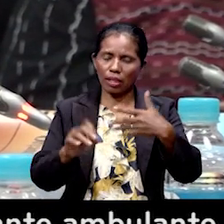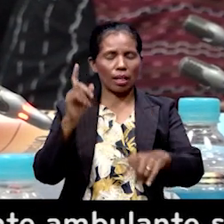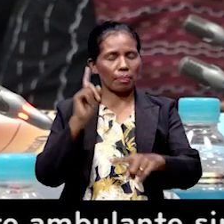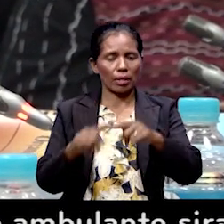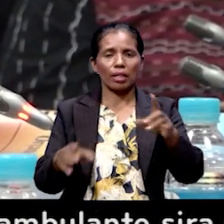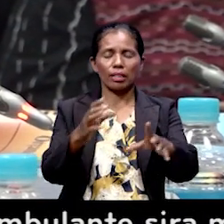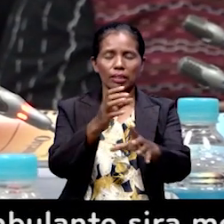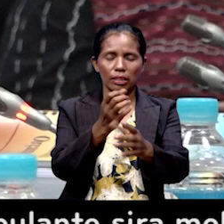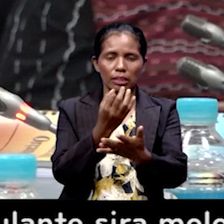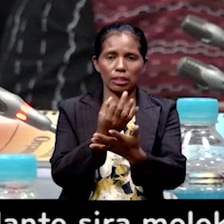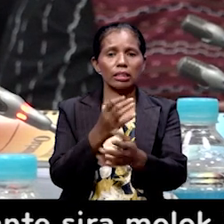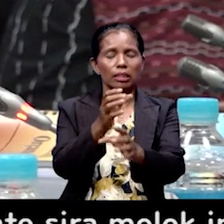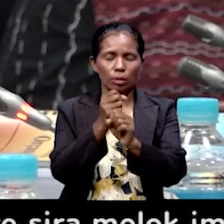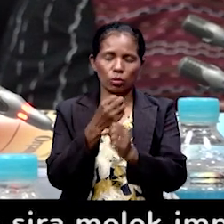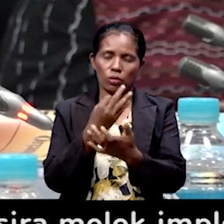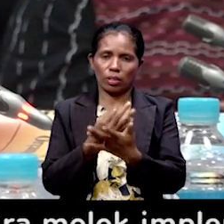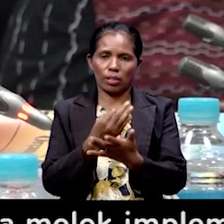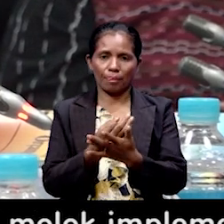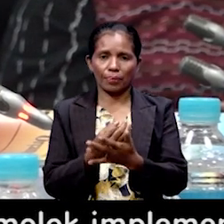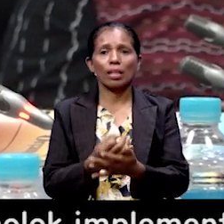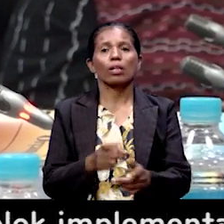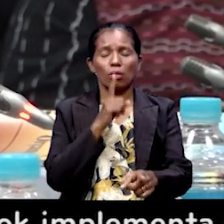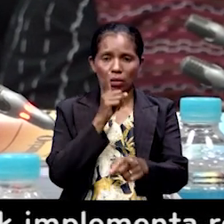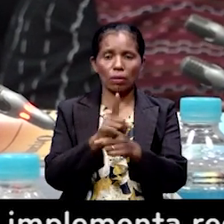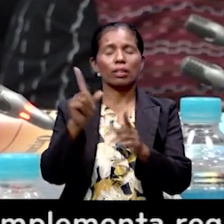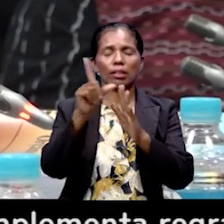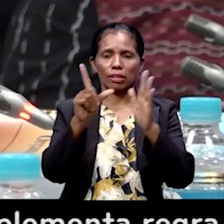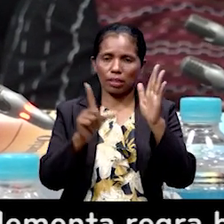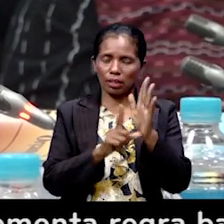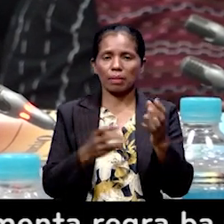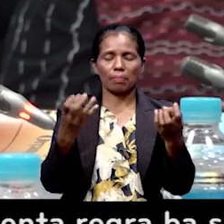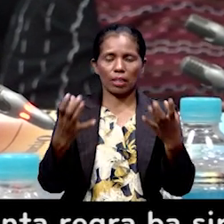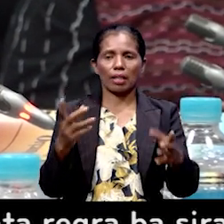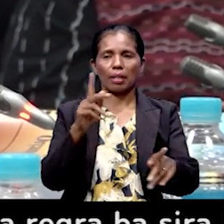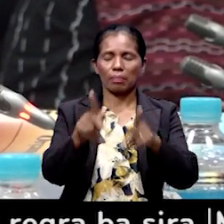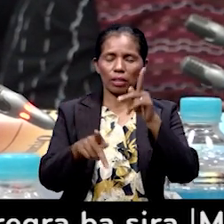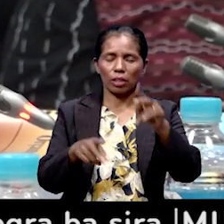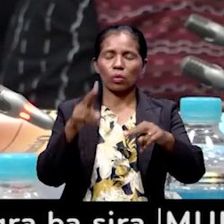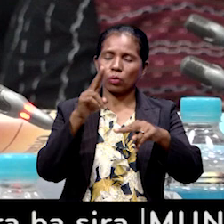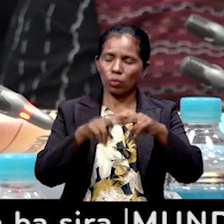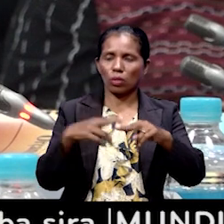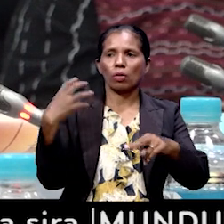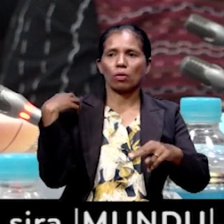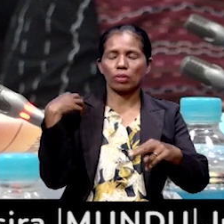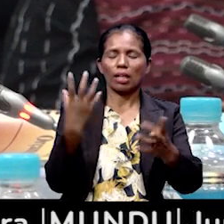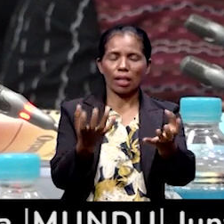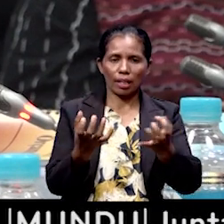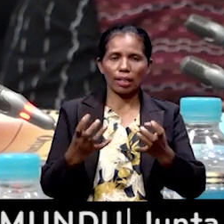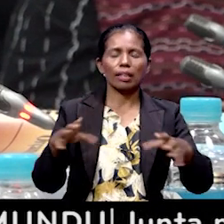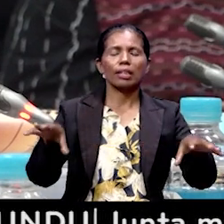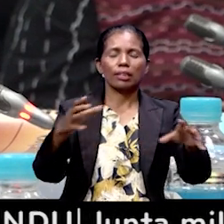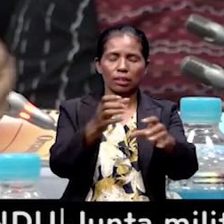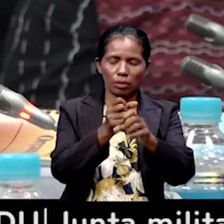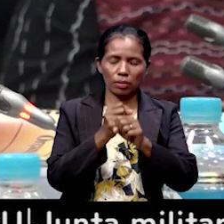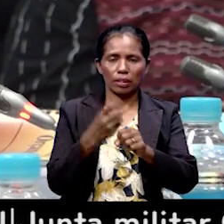Portanto, infelizmente, lista ser né para que é uma sira que turia cantarmos a cara que si muito. Portanto, e da